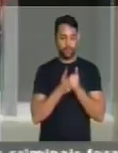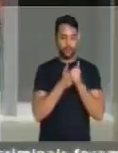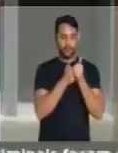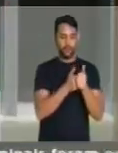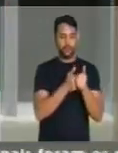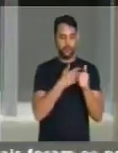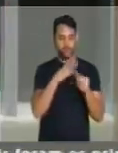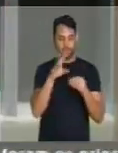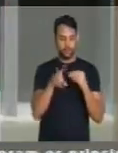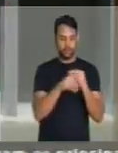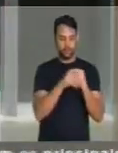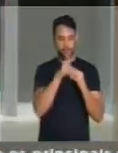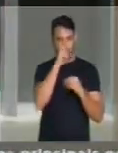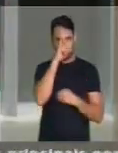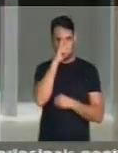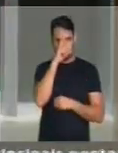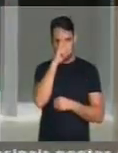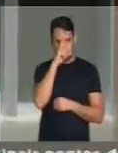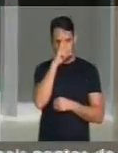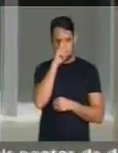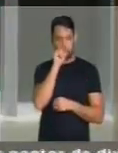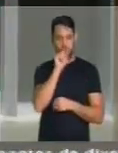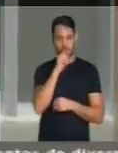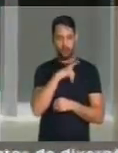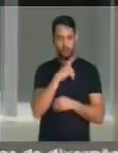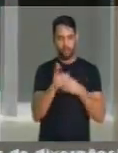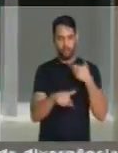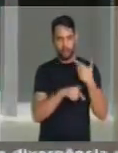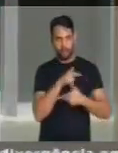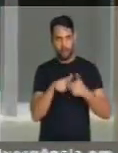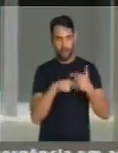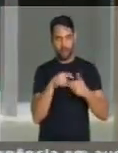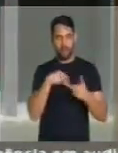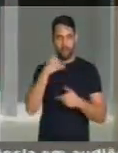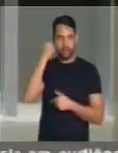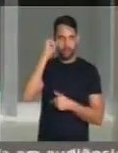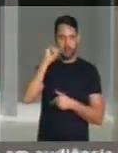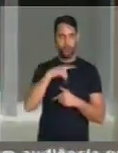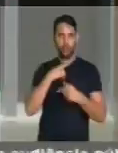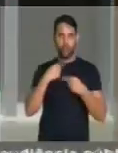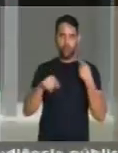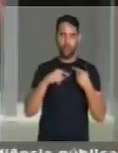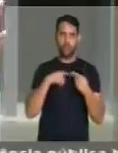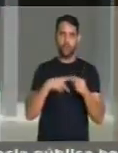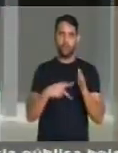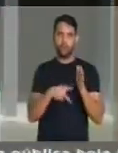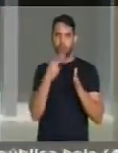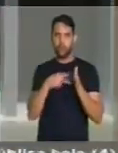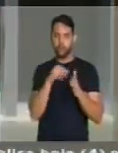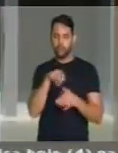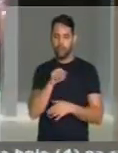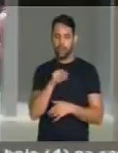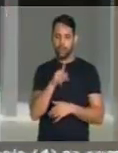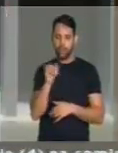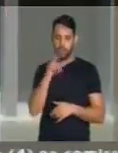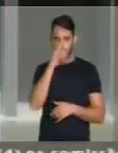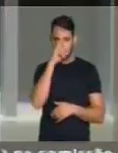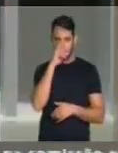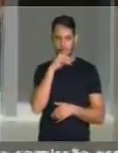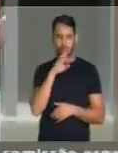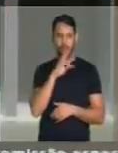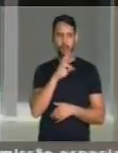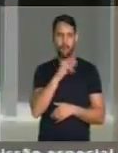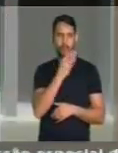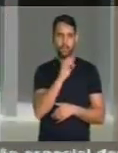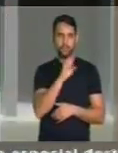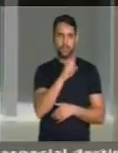encaminhando as minhas emendas para os hospitais que atuam na prevenção e no combate ao câncer, como o Mário Pena, com a Fundação